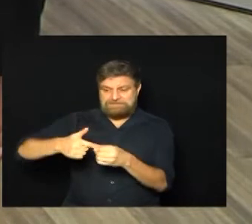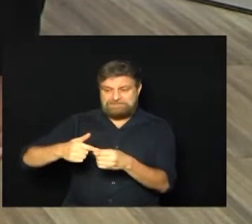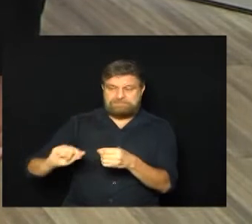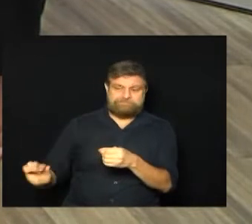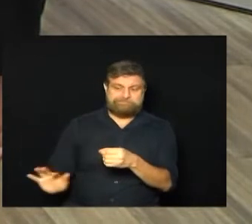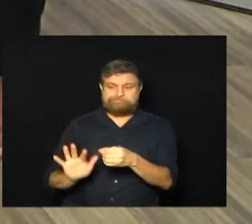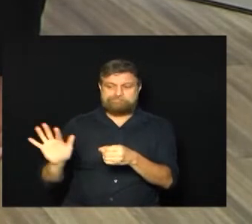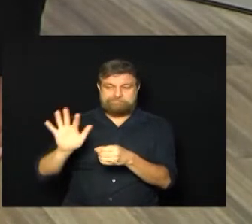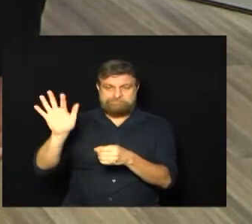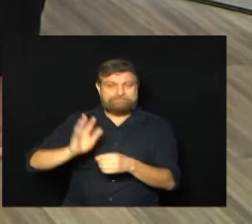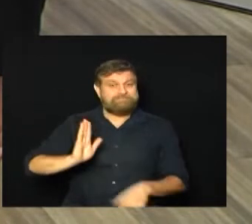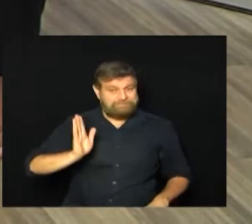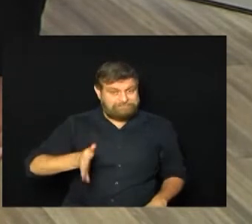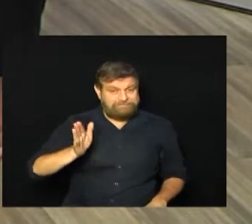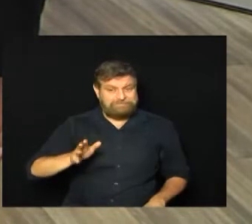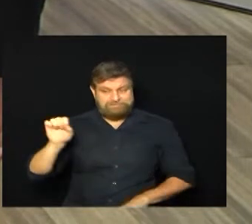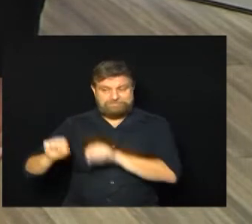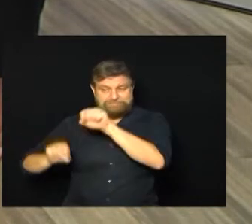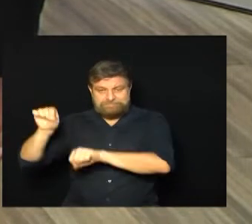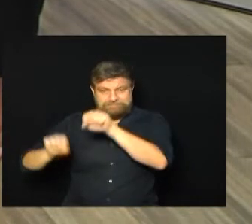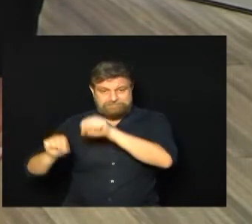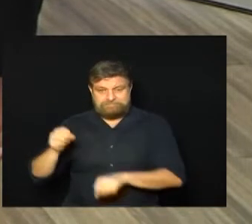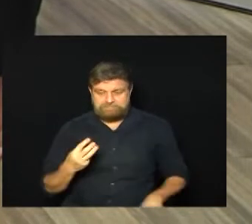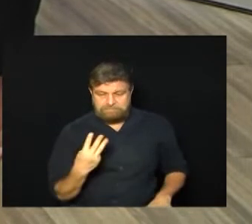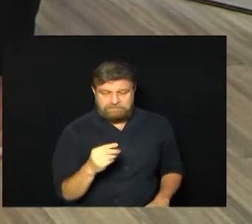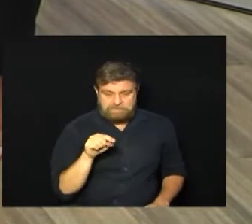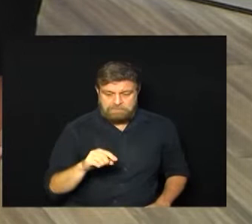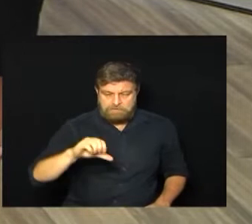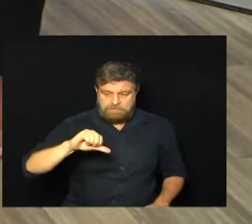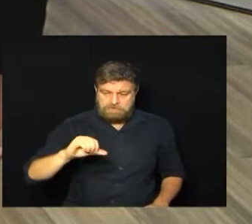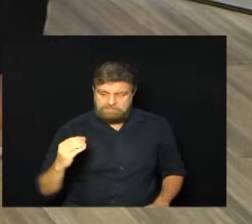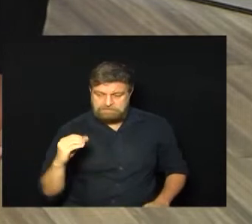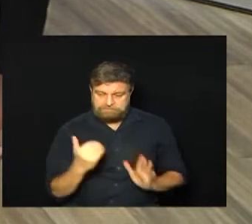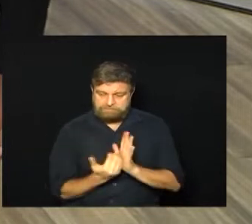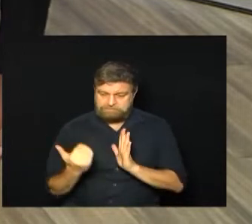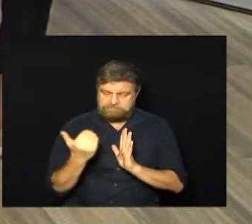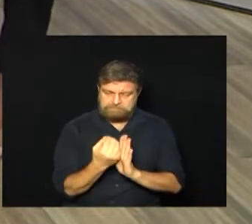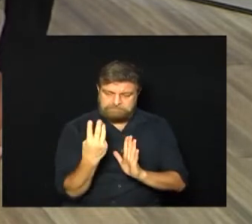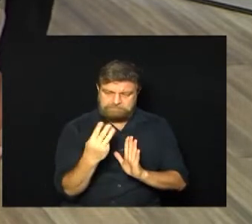já subiu nas refinarias de R$ 3,09 para R$